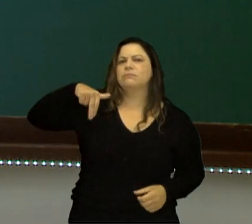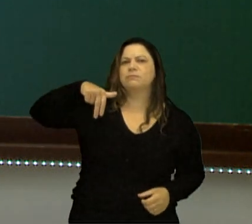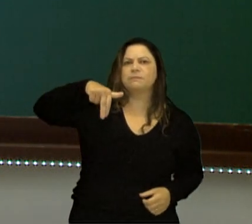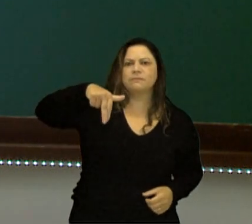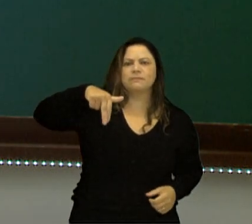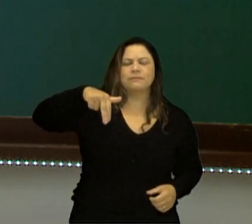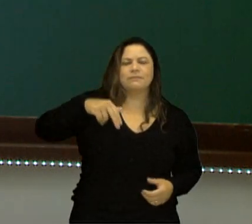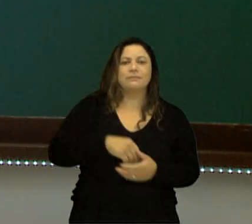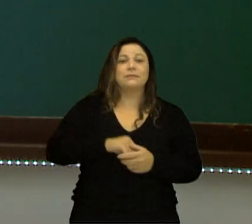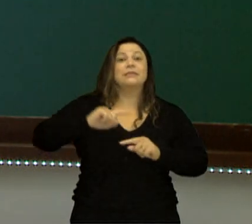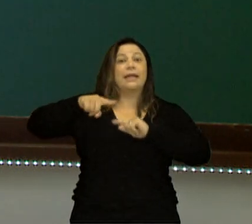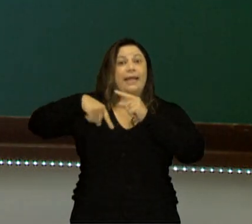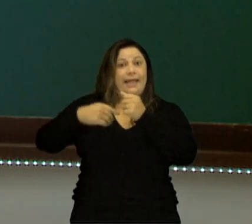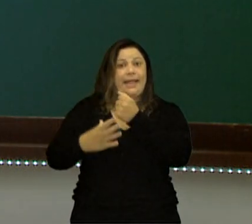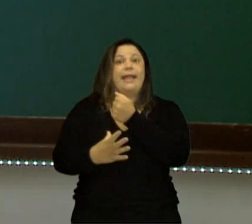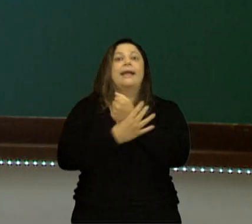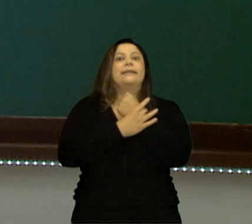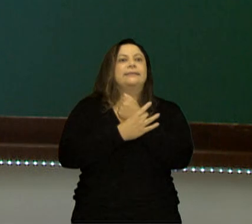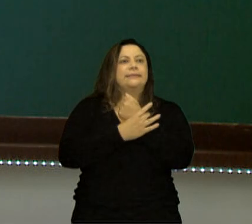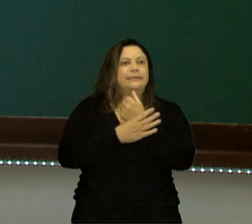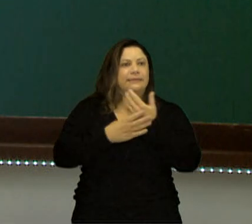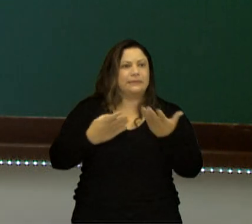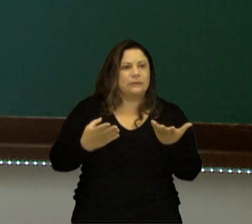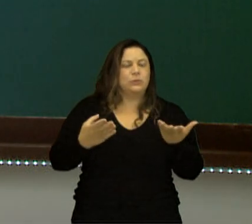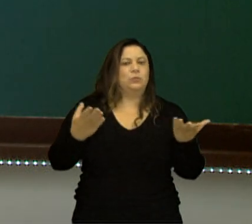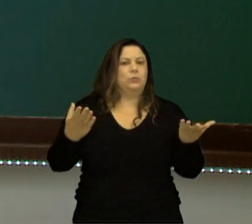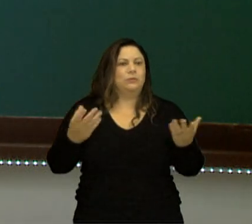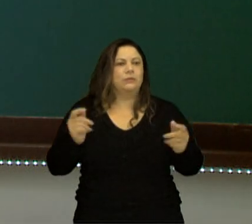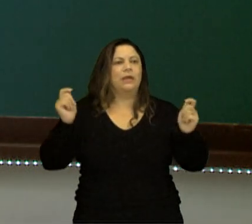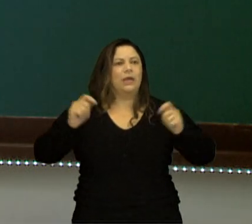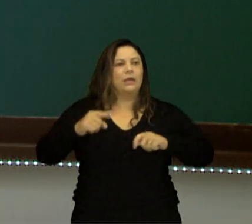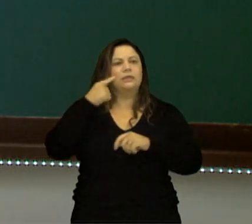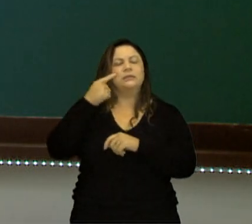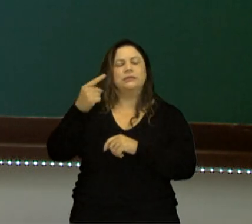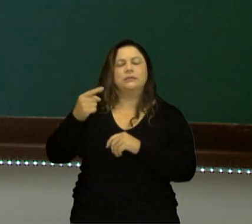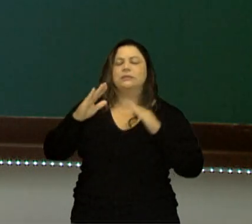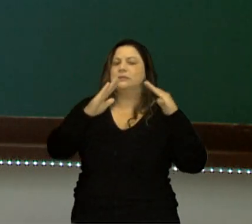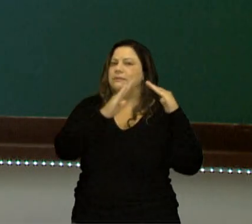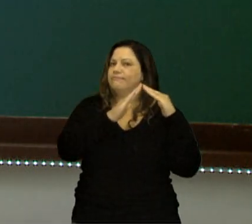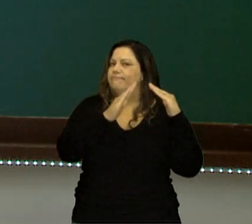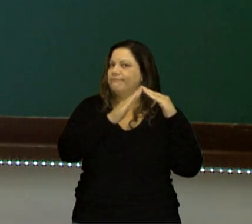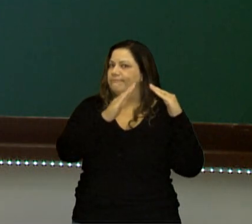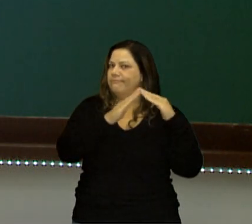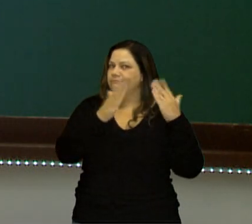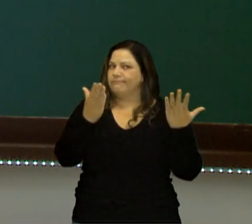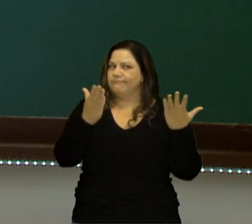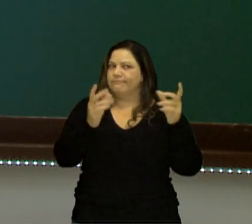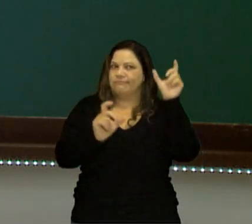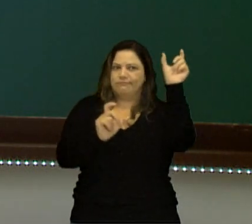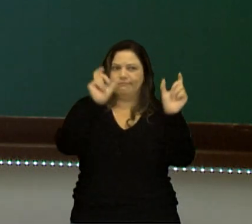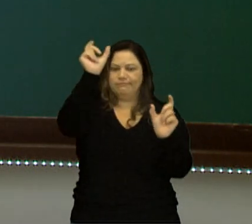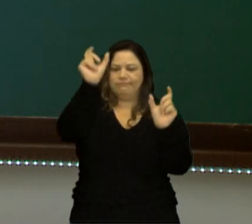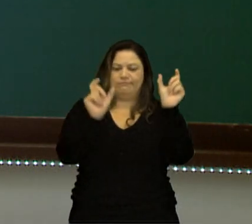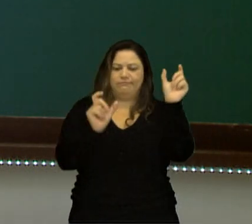ambiente, esse momento que eu falei aqui, que nós lemos, tem algumas palavras, algumas